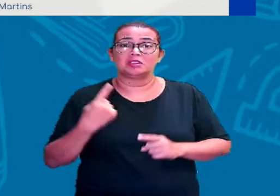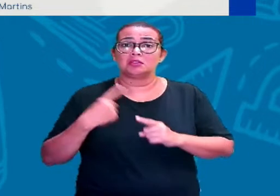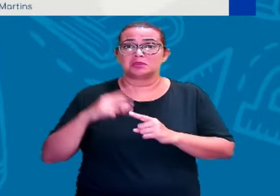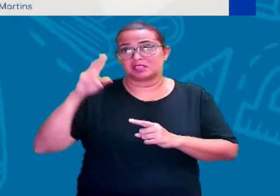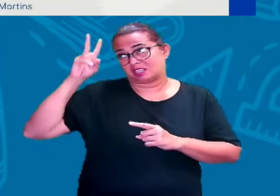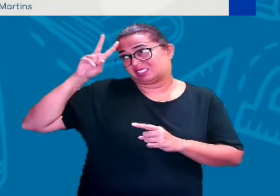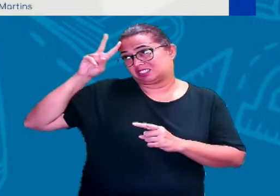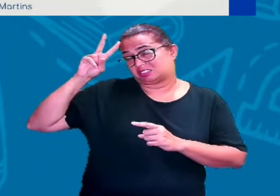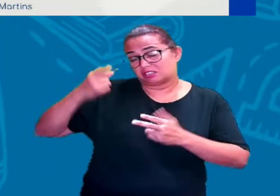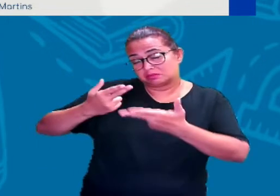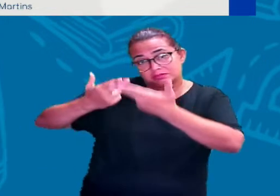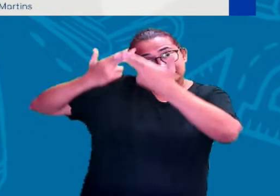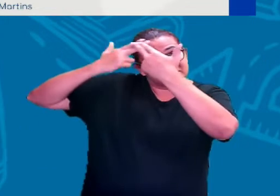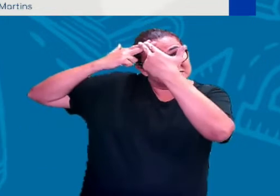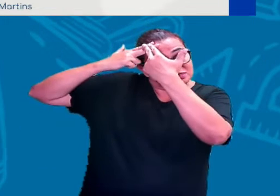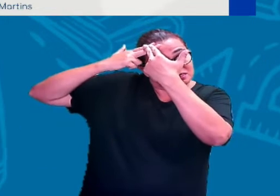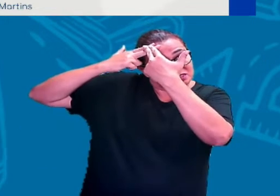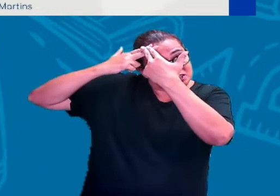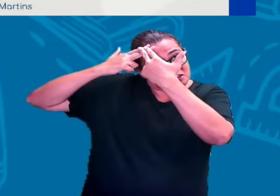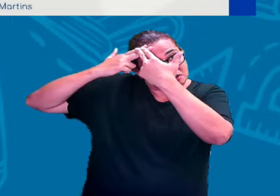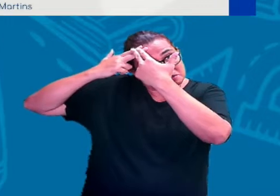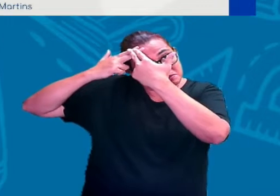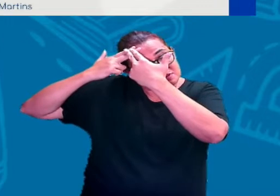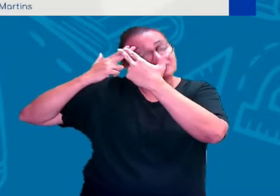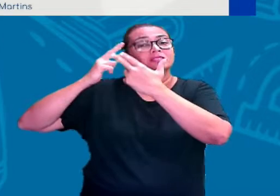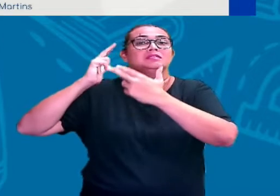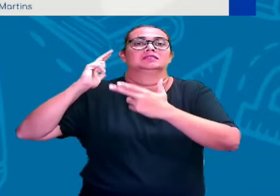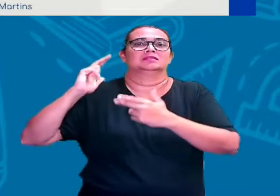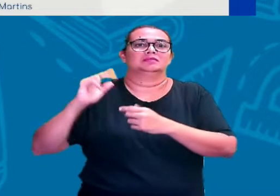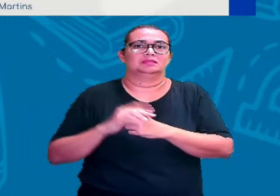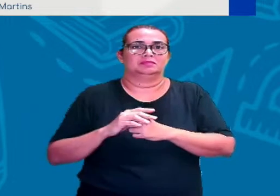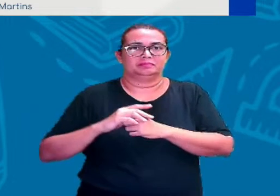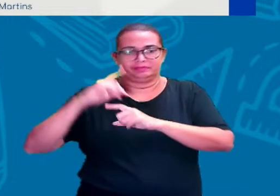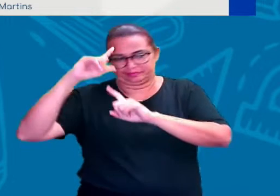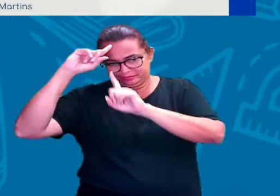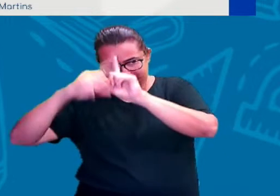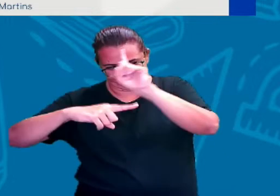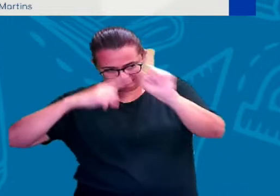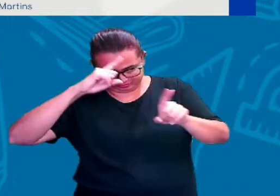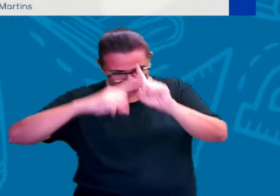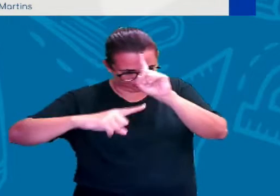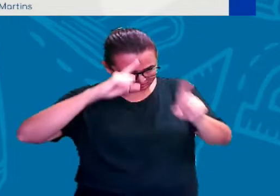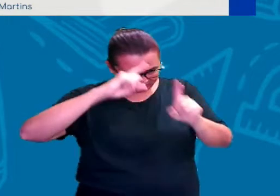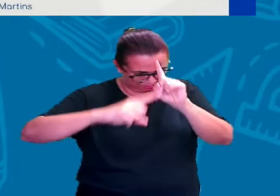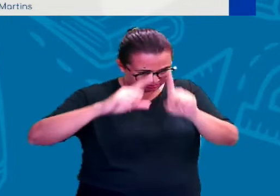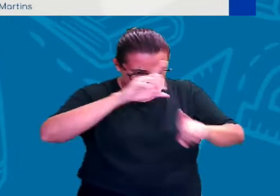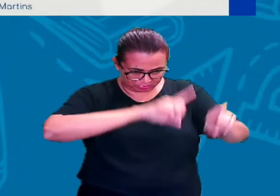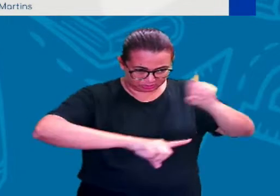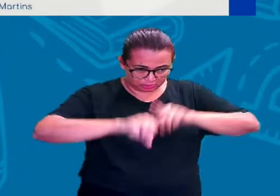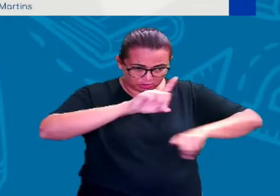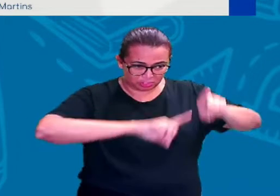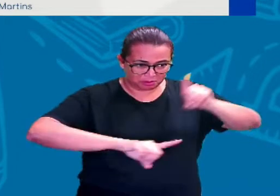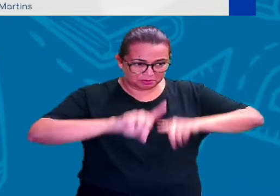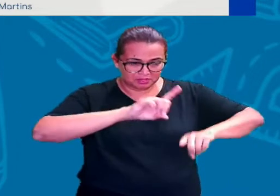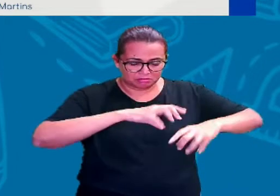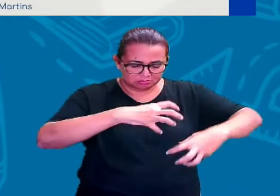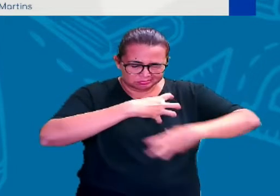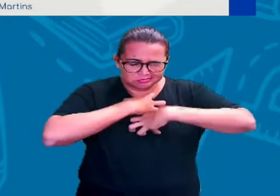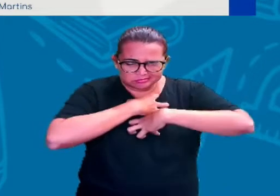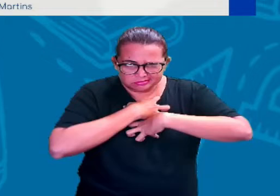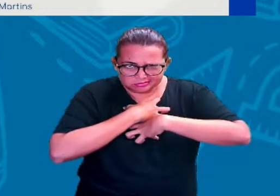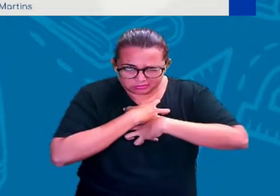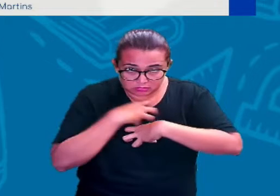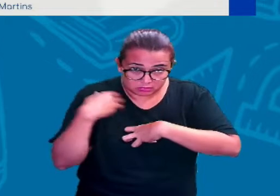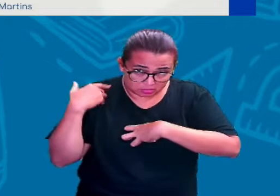coisa ruim, né? Então, a colonização deixou esse resquício, essa consequência que